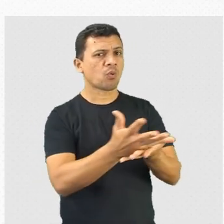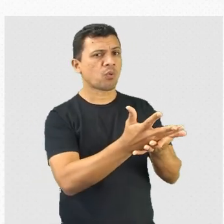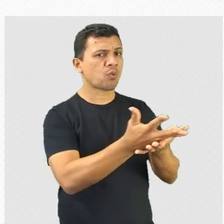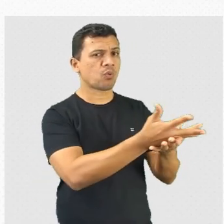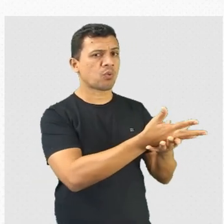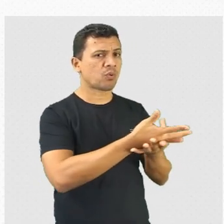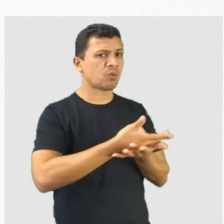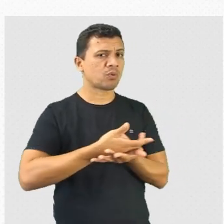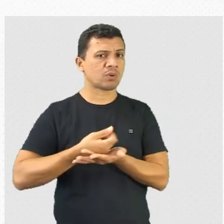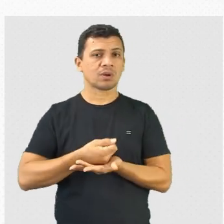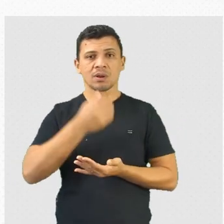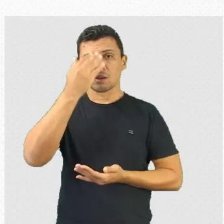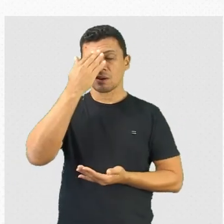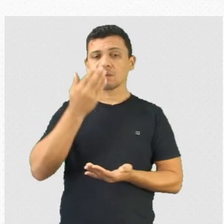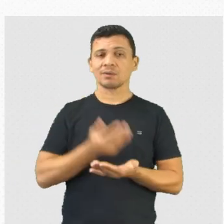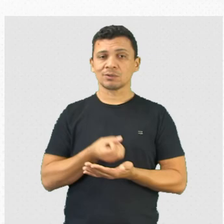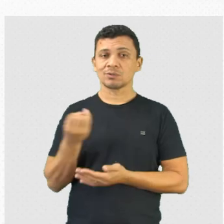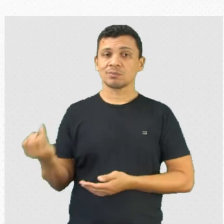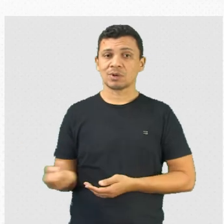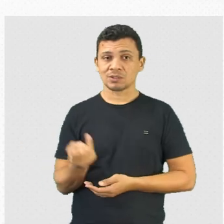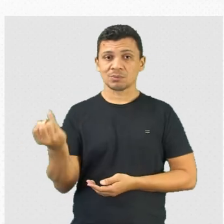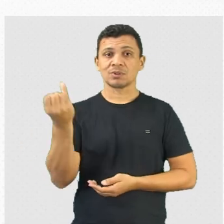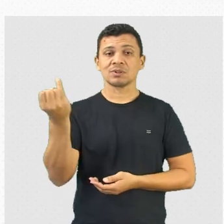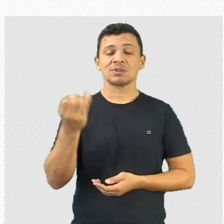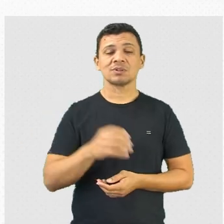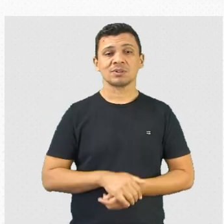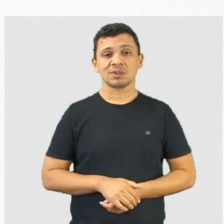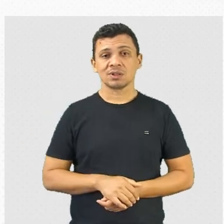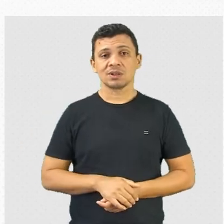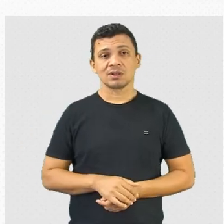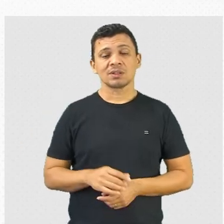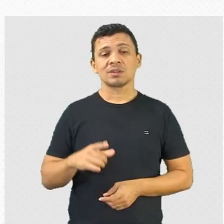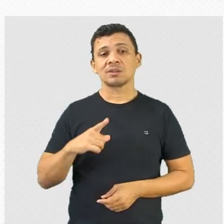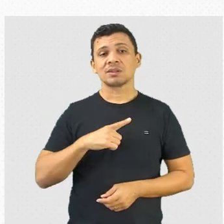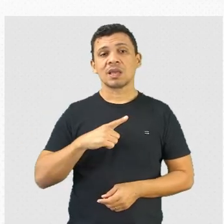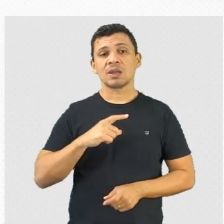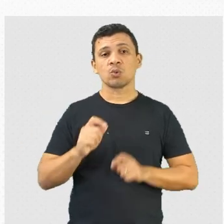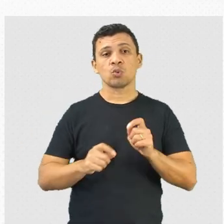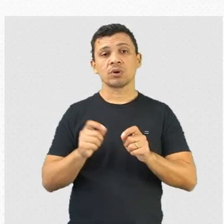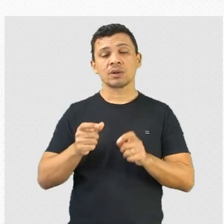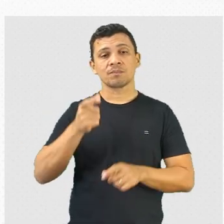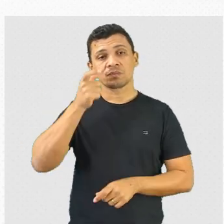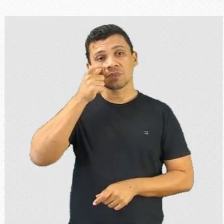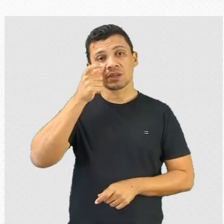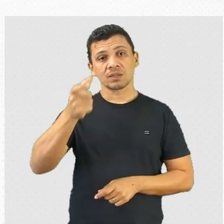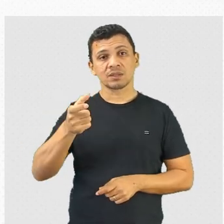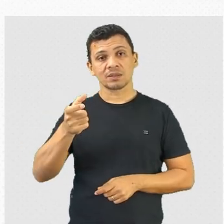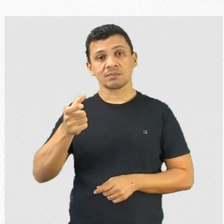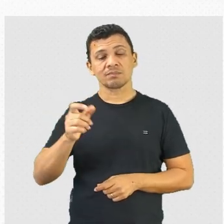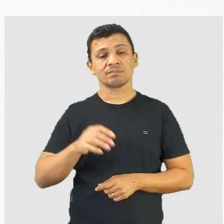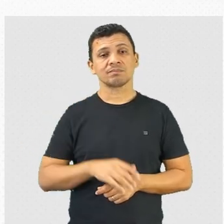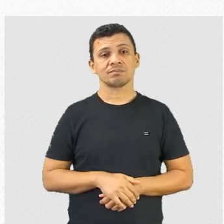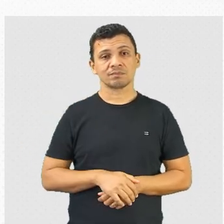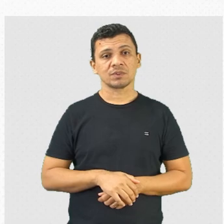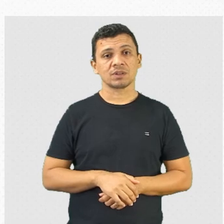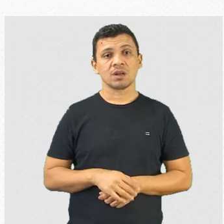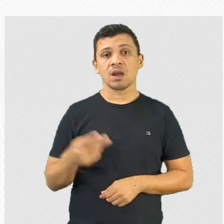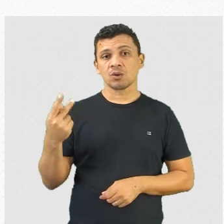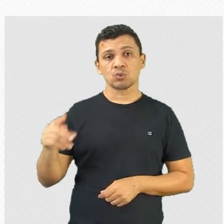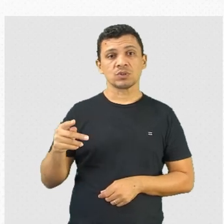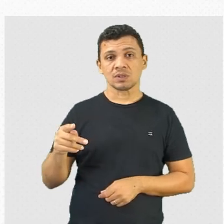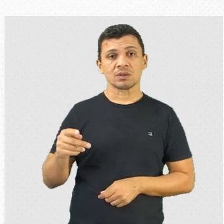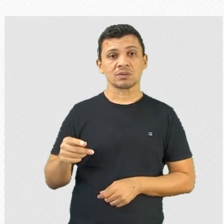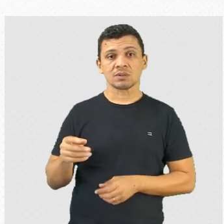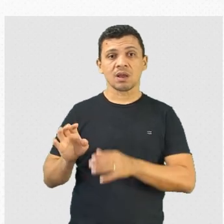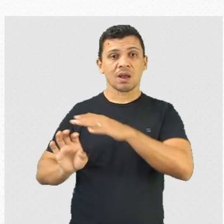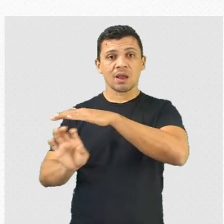acreditam serem mais importantes e daquelas coisas, obviamente, que atendam aos interesses dos seus